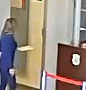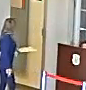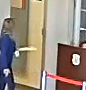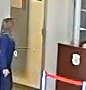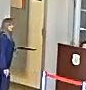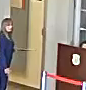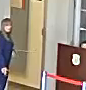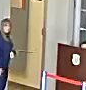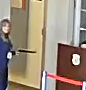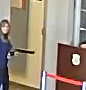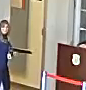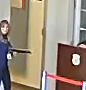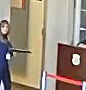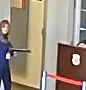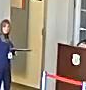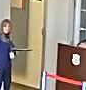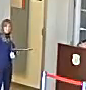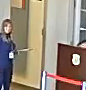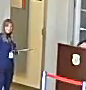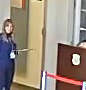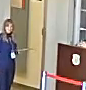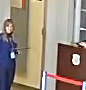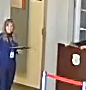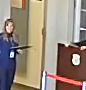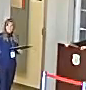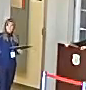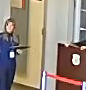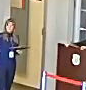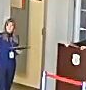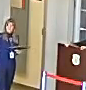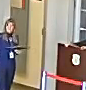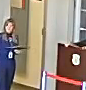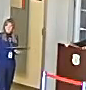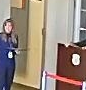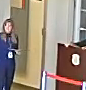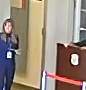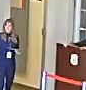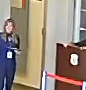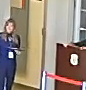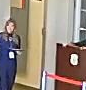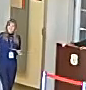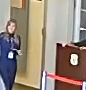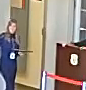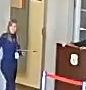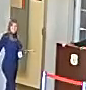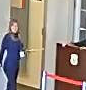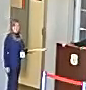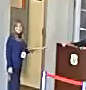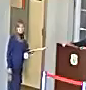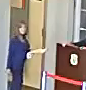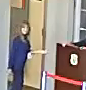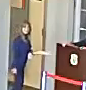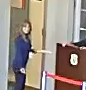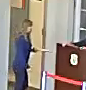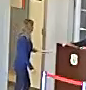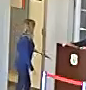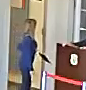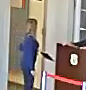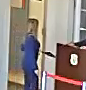ex-deputado e Vereador Barbacena Dr Edson Rezende e demais membros da mesa e